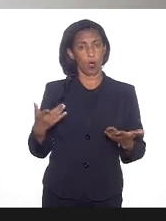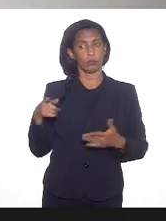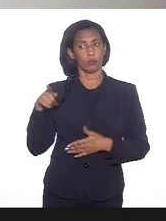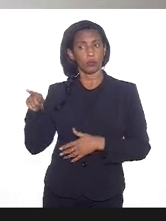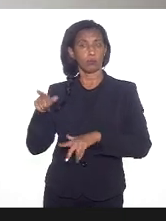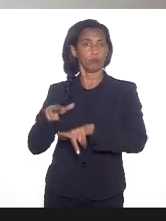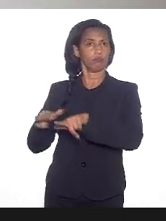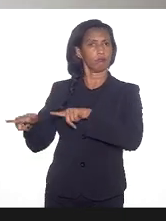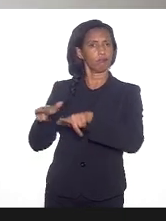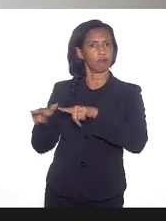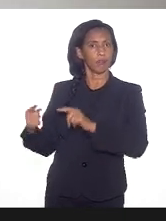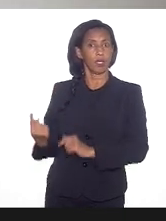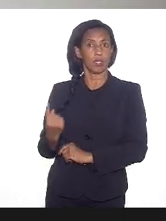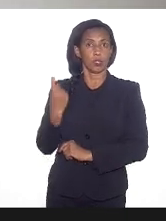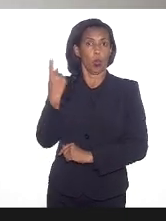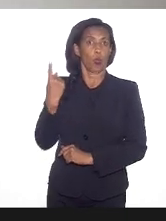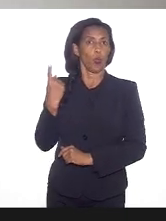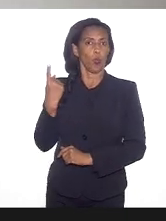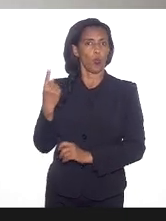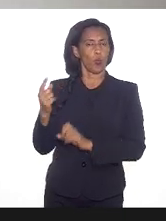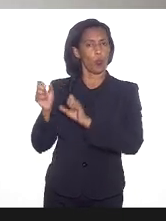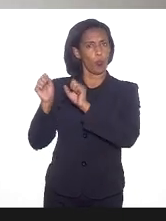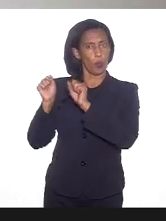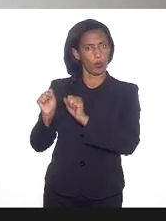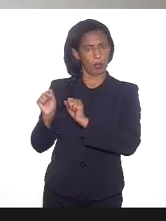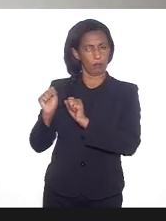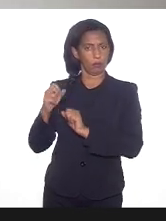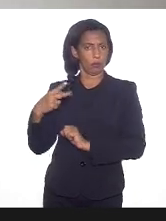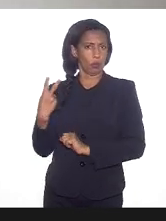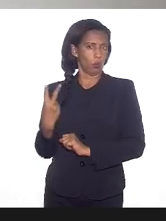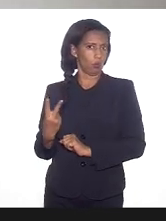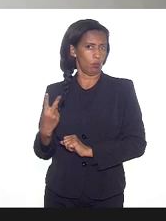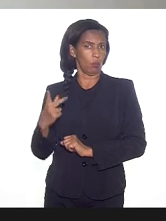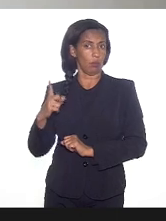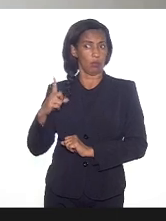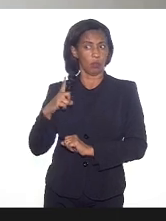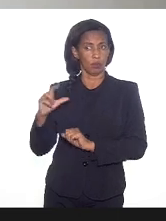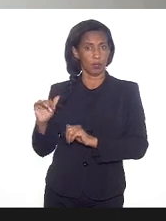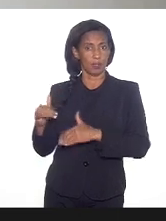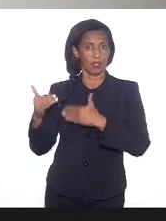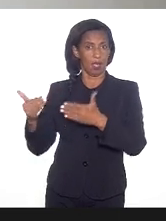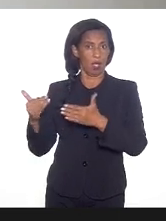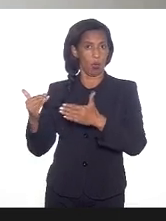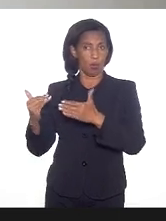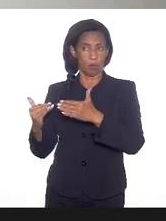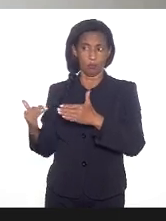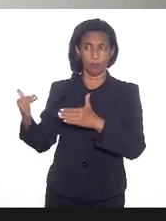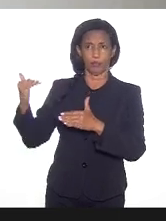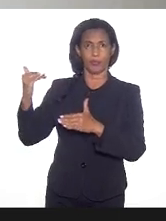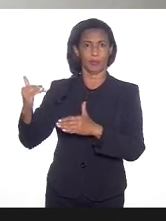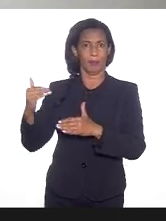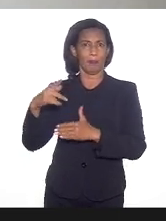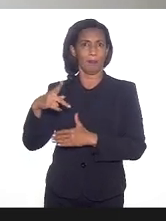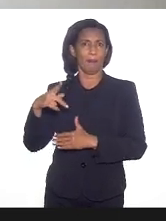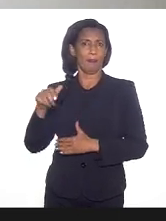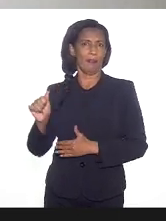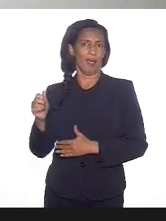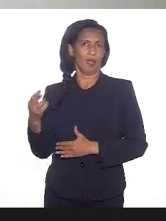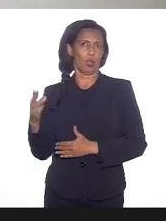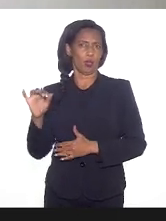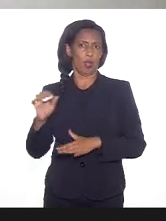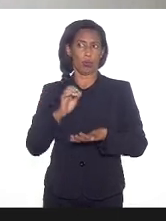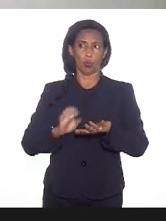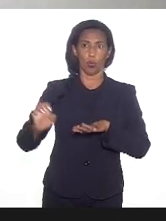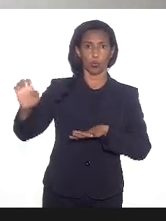servidores é só um por poder, fazendo com que haja uma sobre-representação patronal. Em vários outros